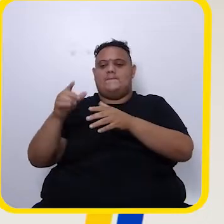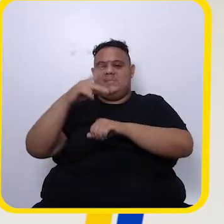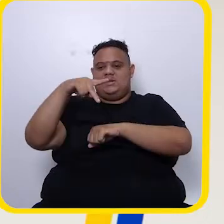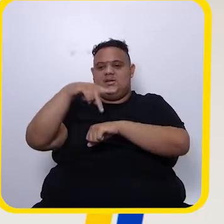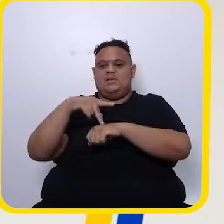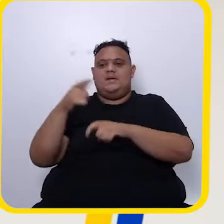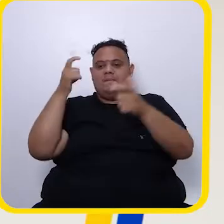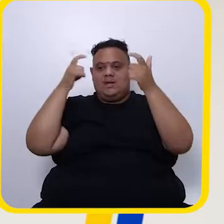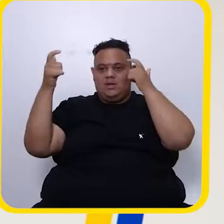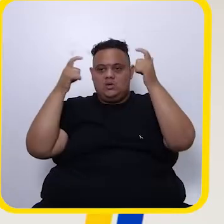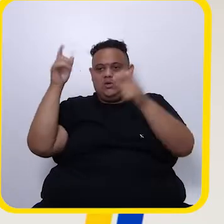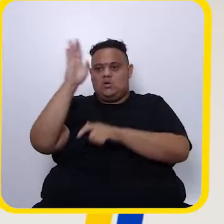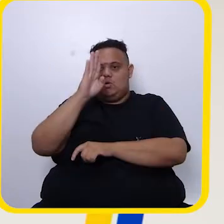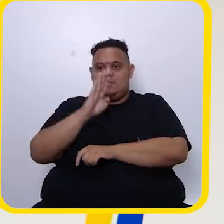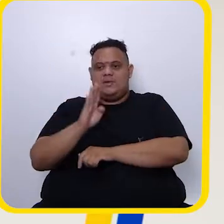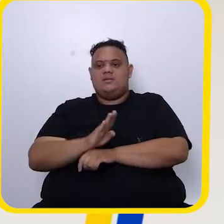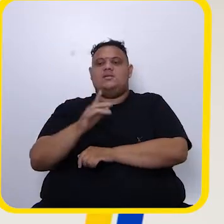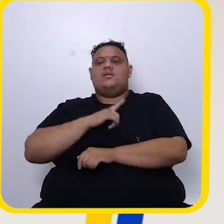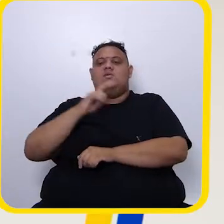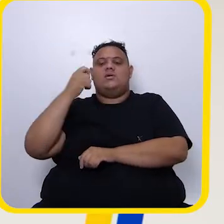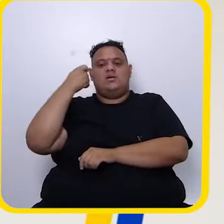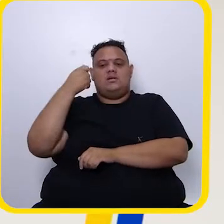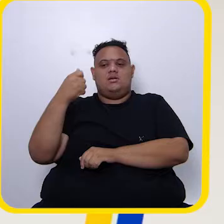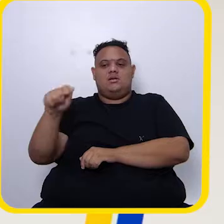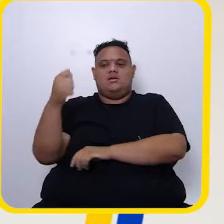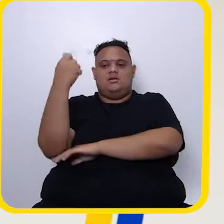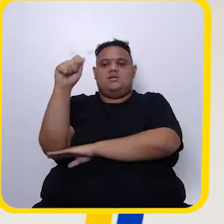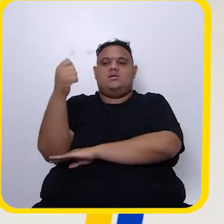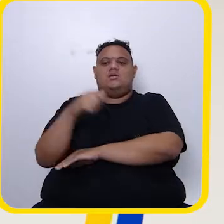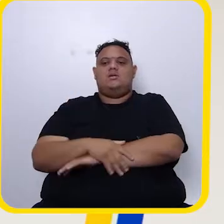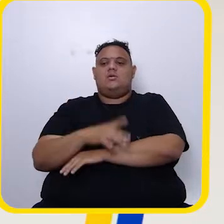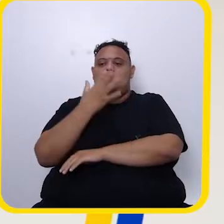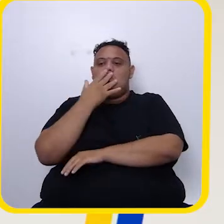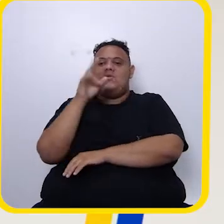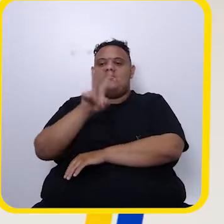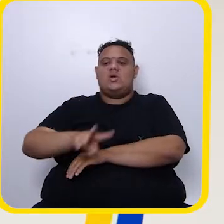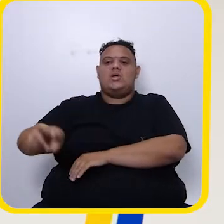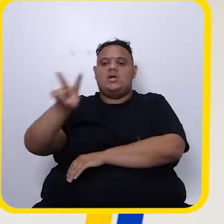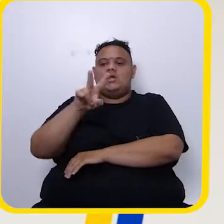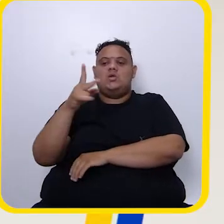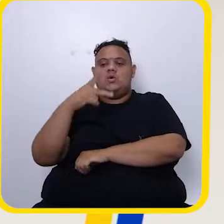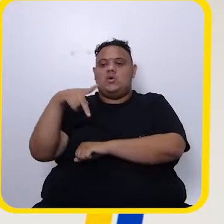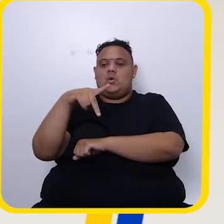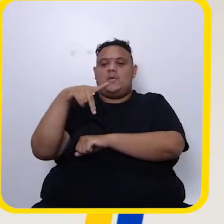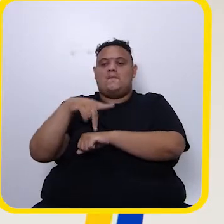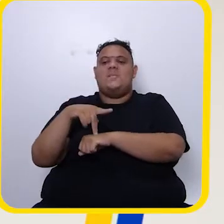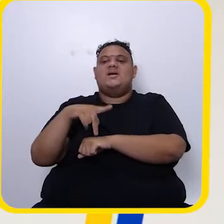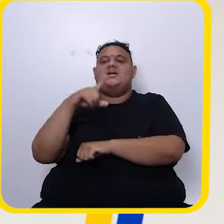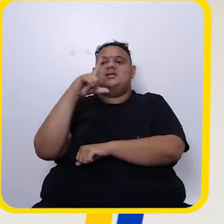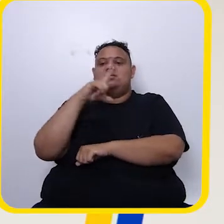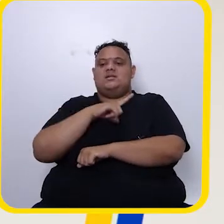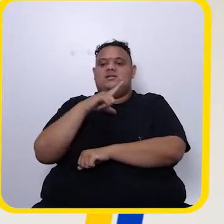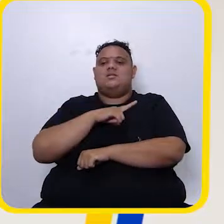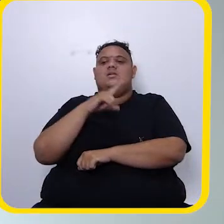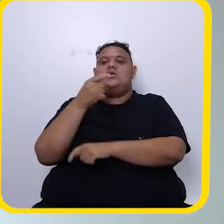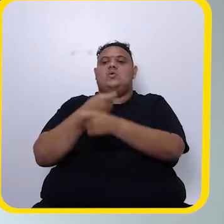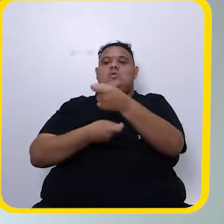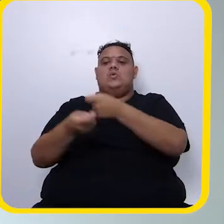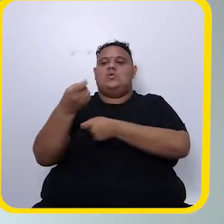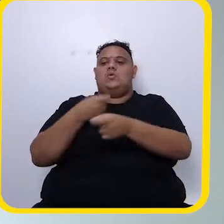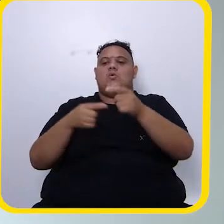emergentes, México, Brasil e Argentina. De cor violeta, aqueles países, né, que